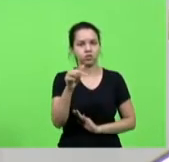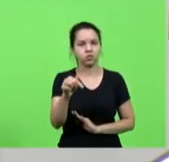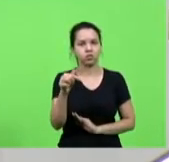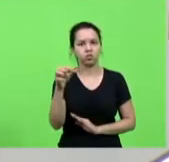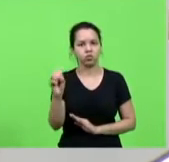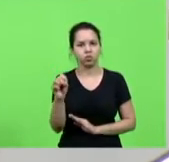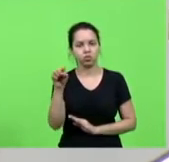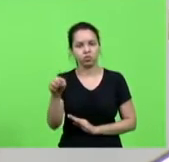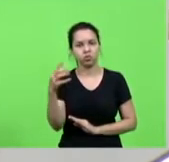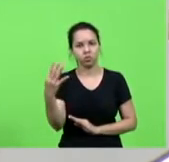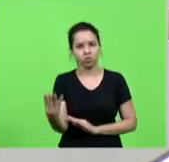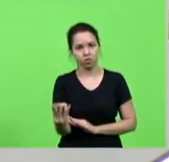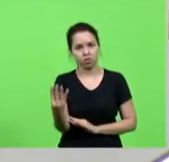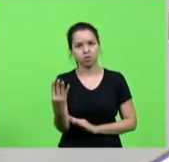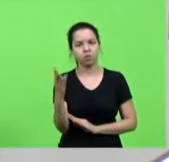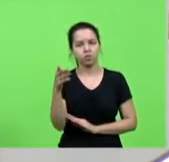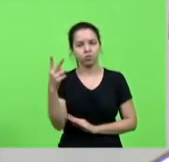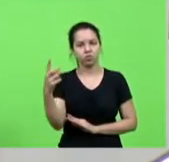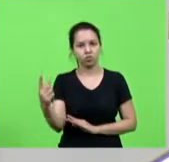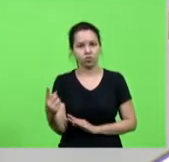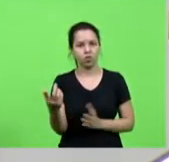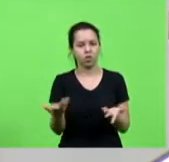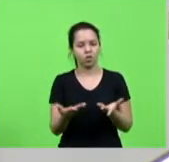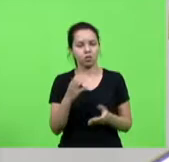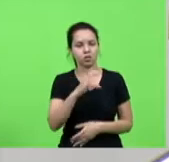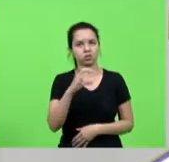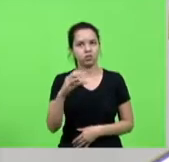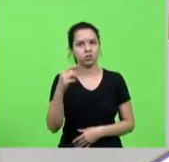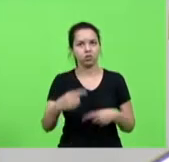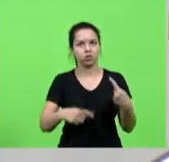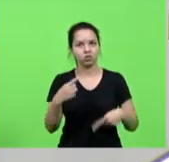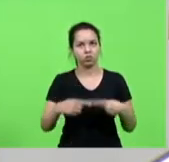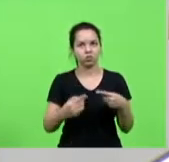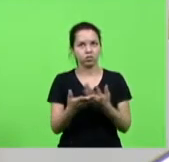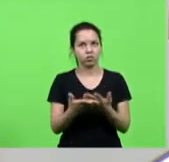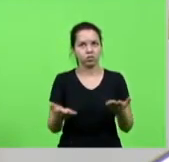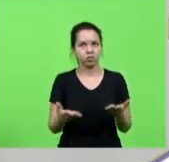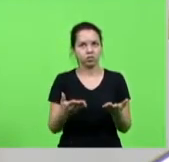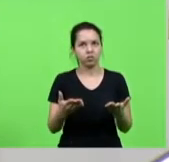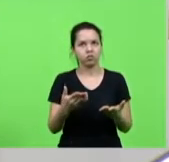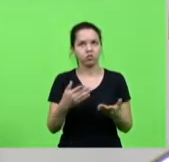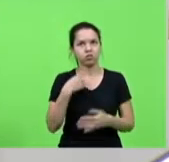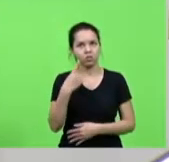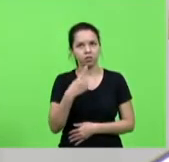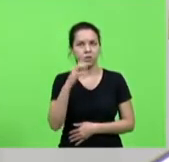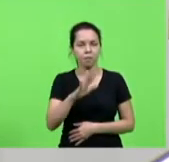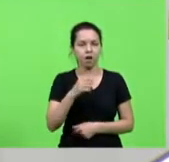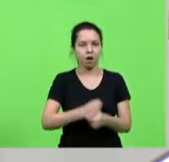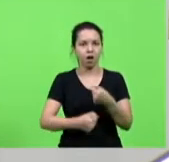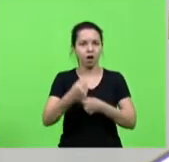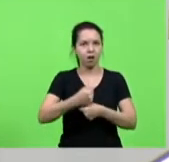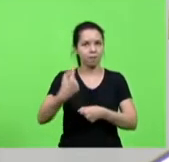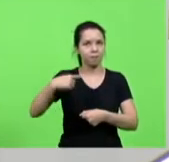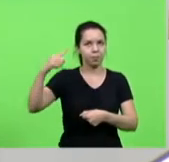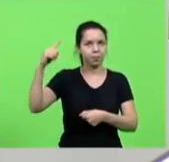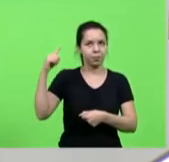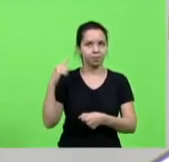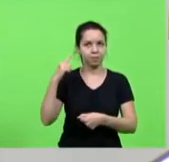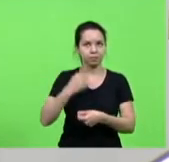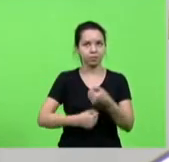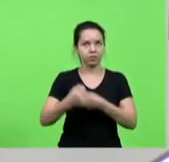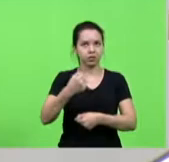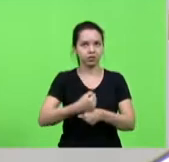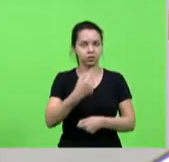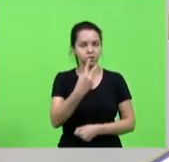178.4/2021, que entrou agora na CCJ para ser apreciado pelos deputados. Mas, no ano passado, aliás, desde 2019, já